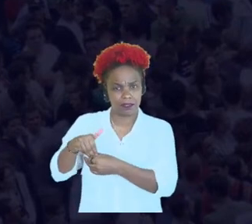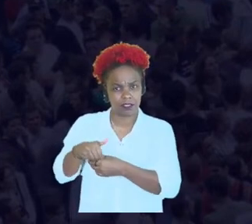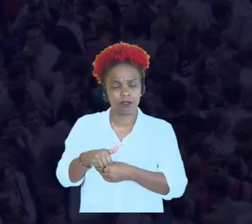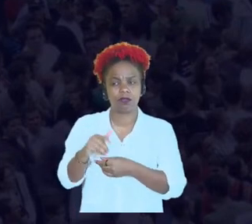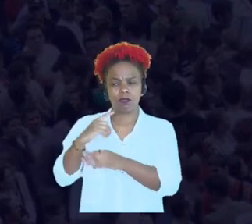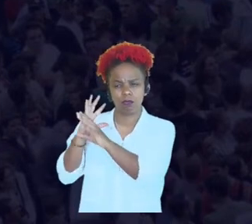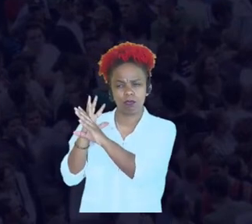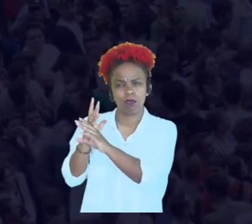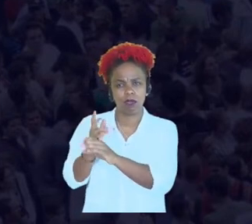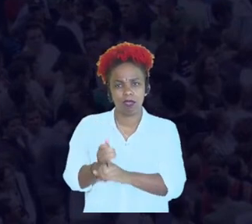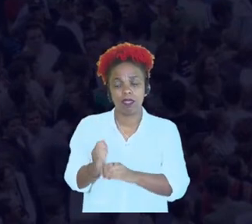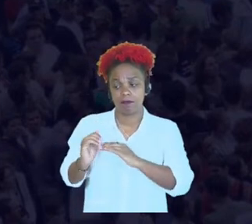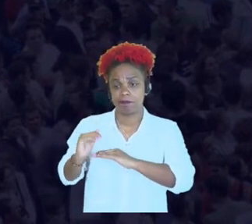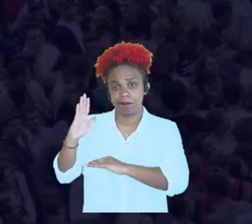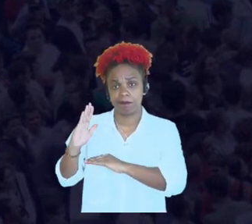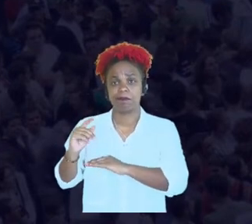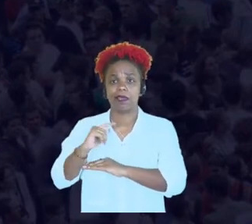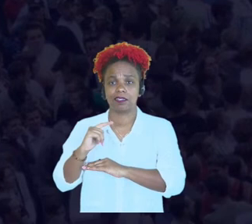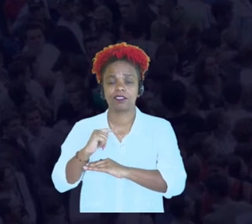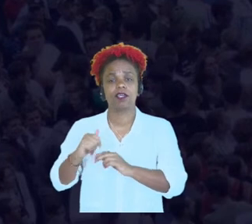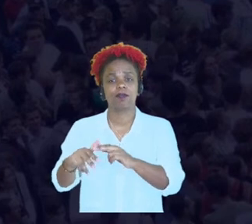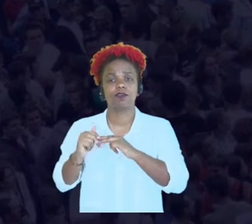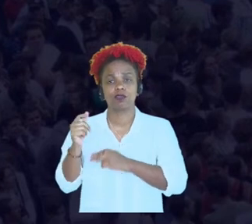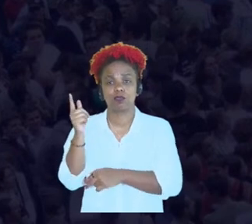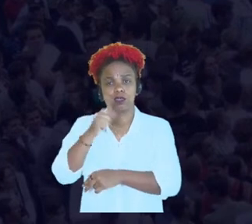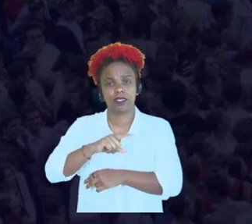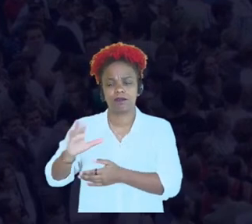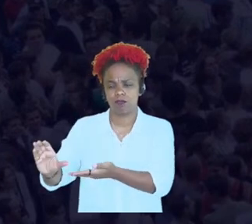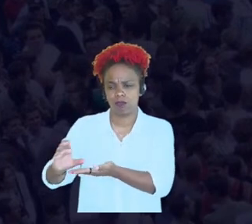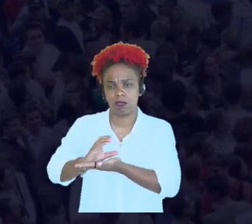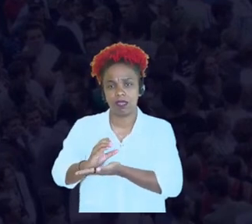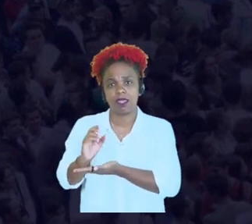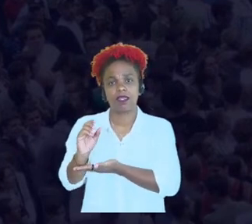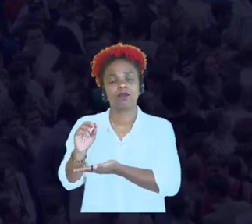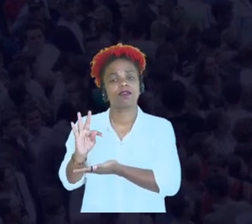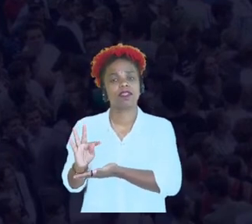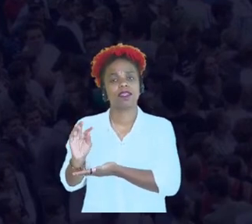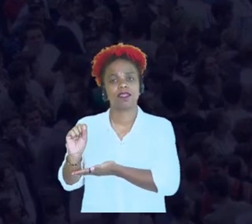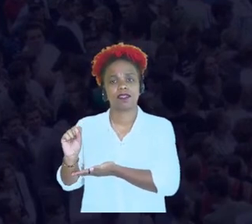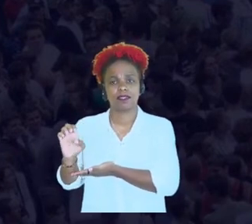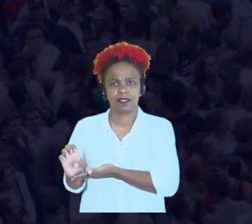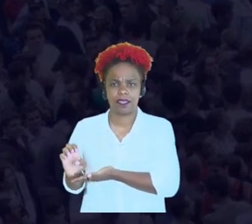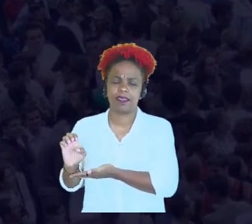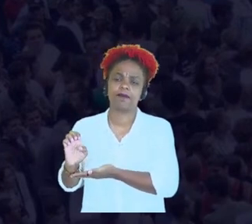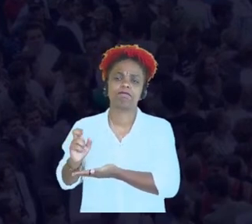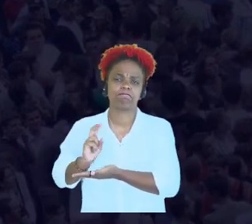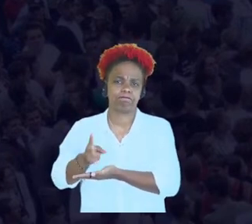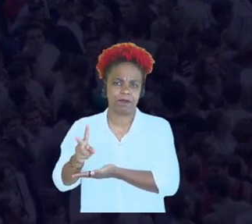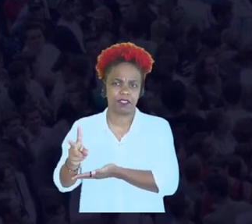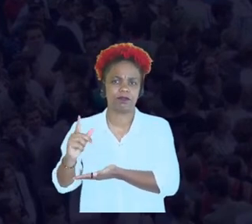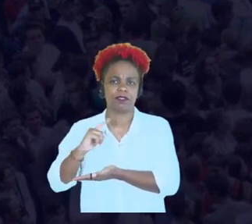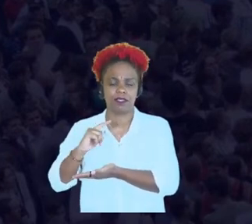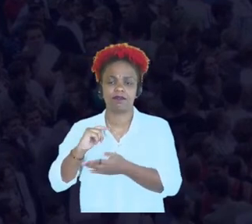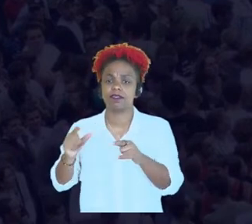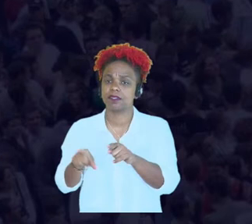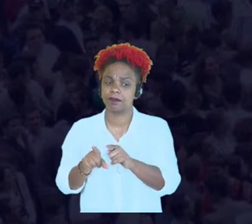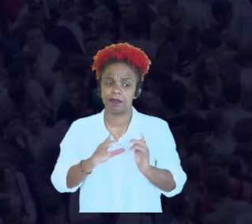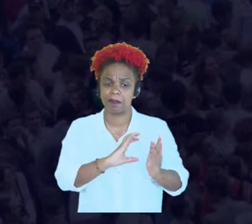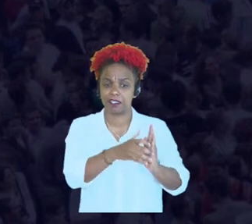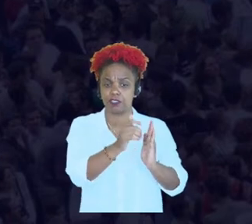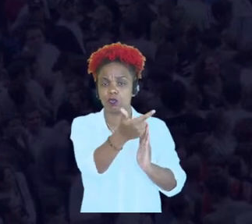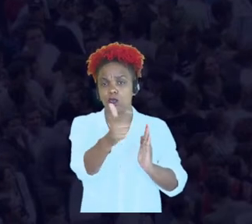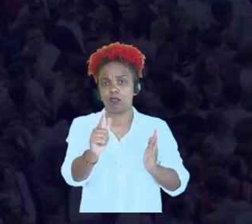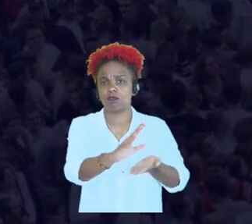para poder continuar recebendo o financiamento eleitoral e o financiamento partidário